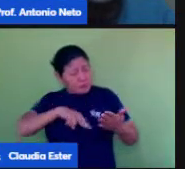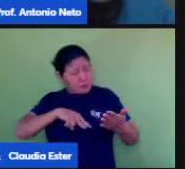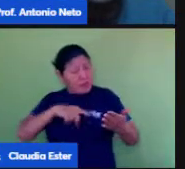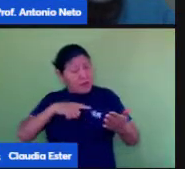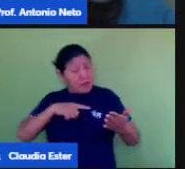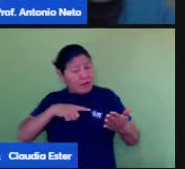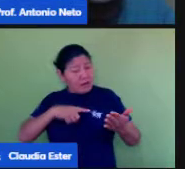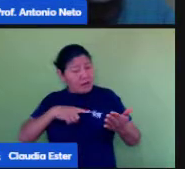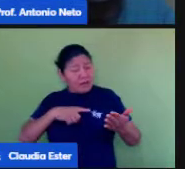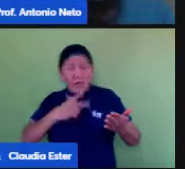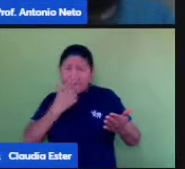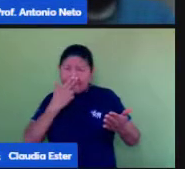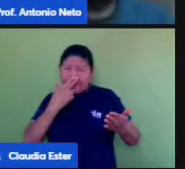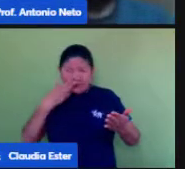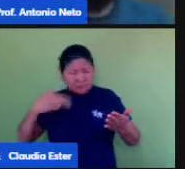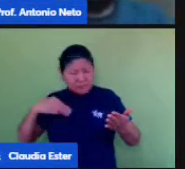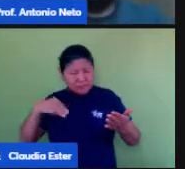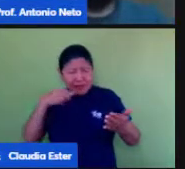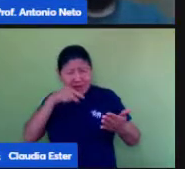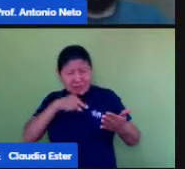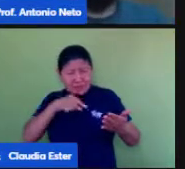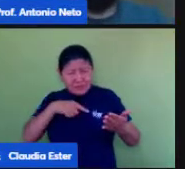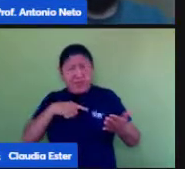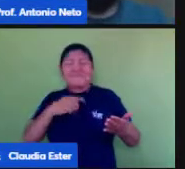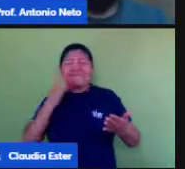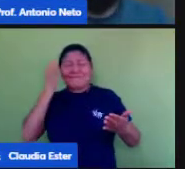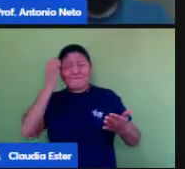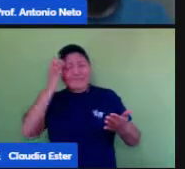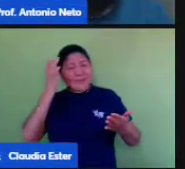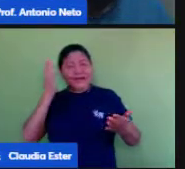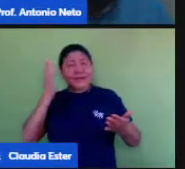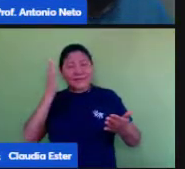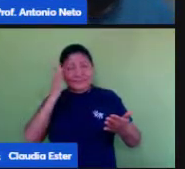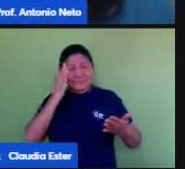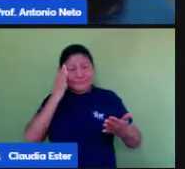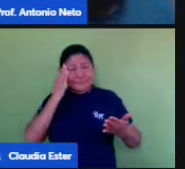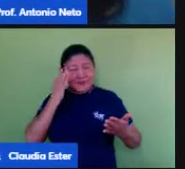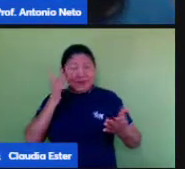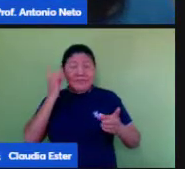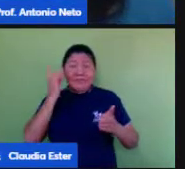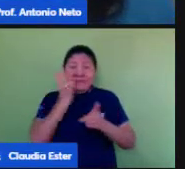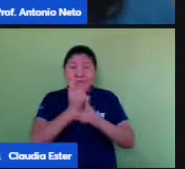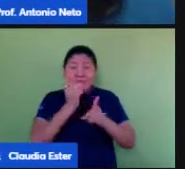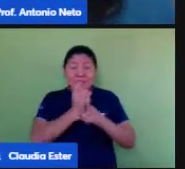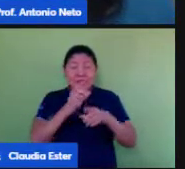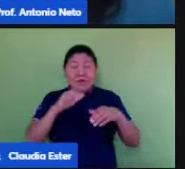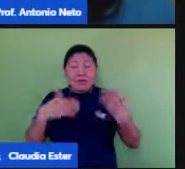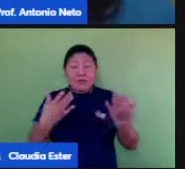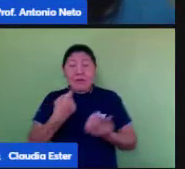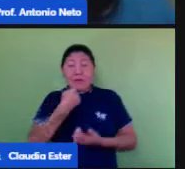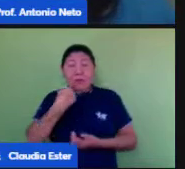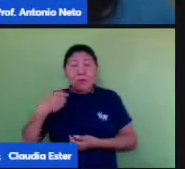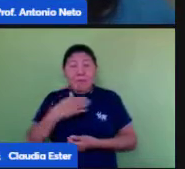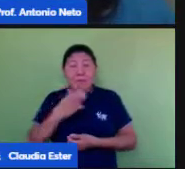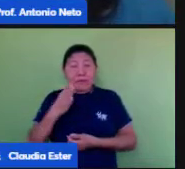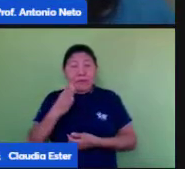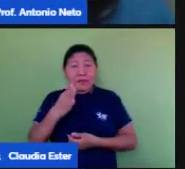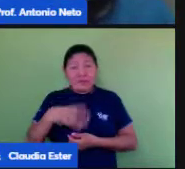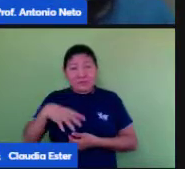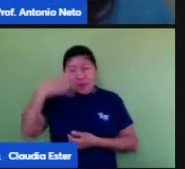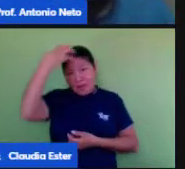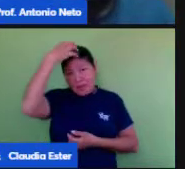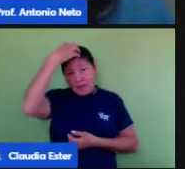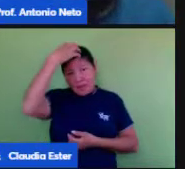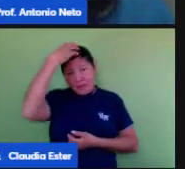ali. Então, ele vai interpretar a questão, encontrar qual é o peixe-rei e fazer ali a sua